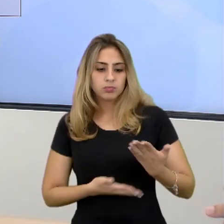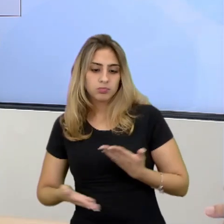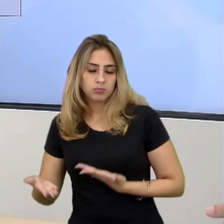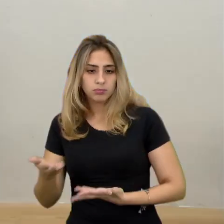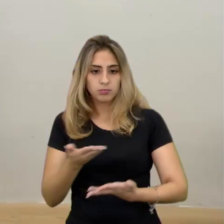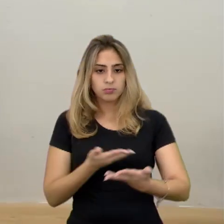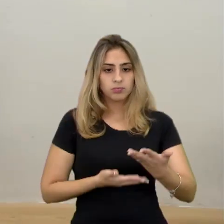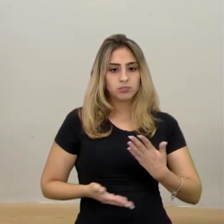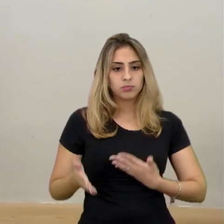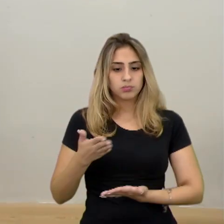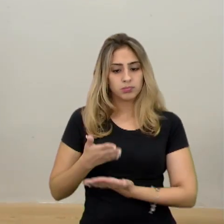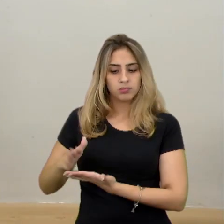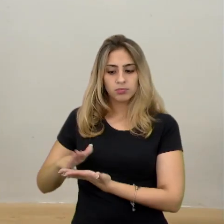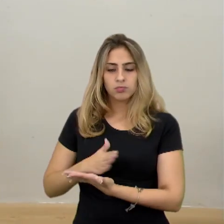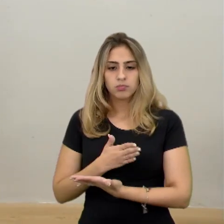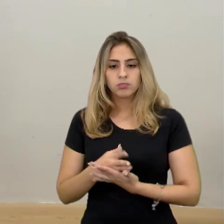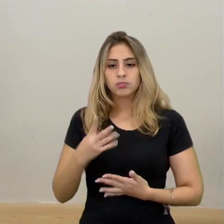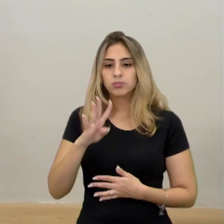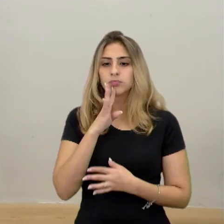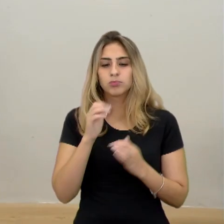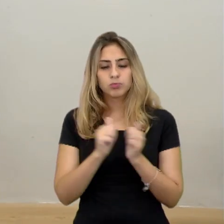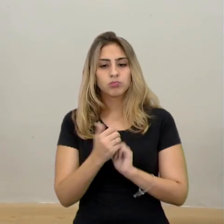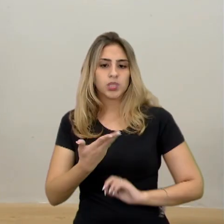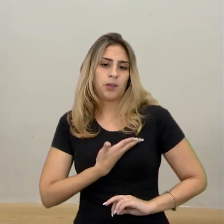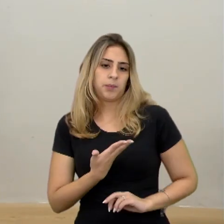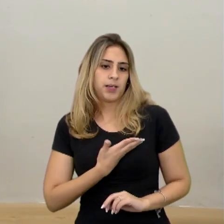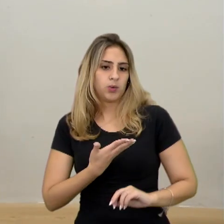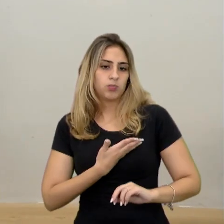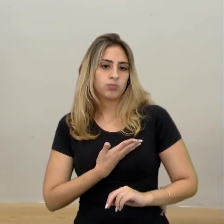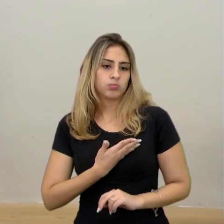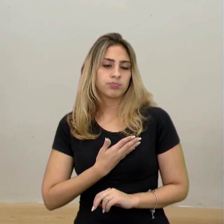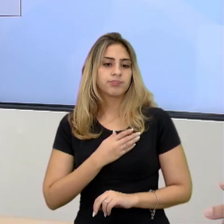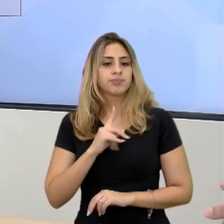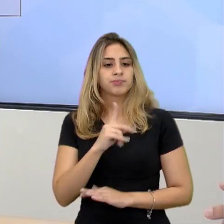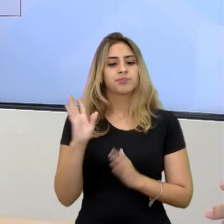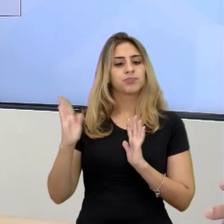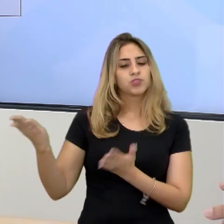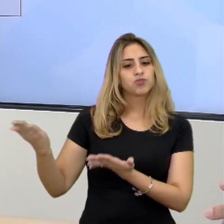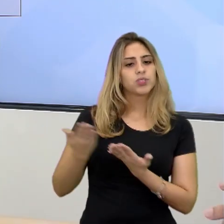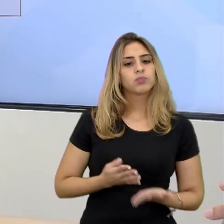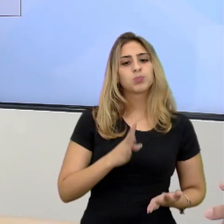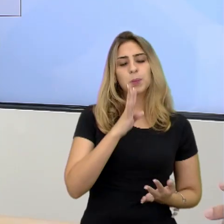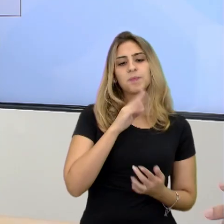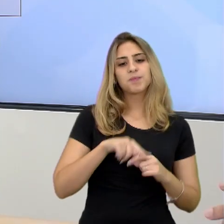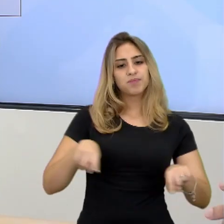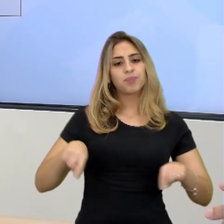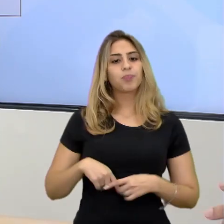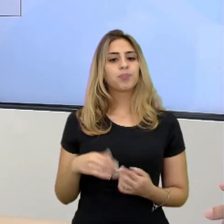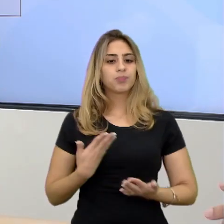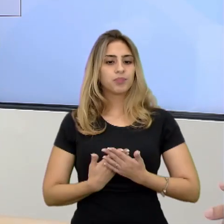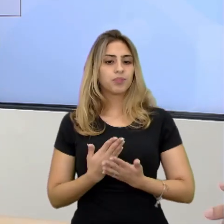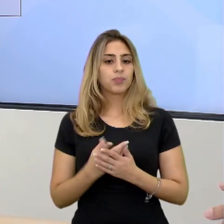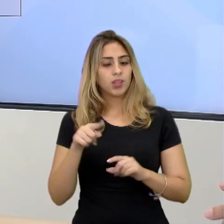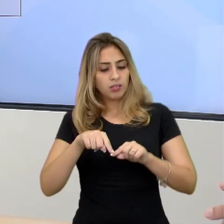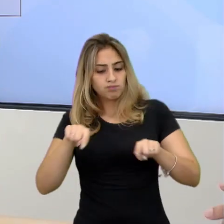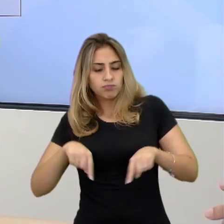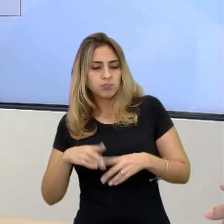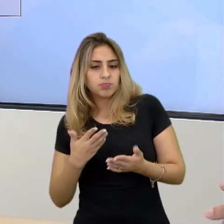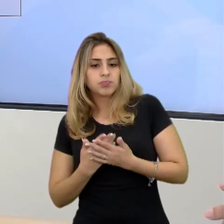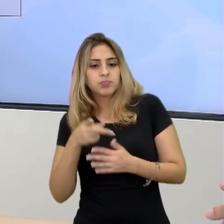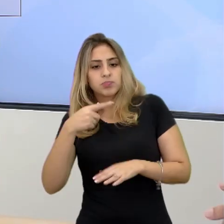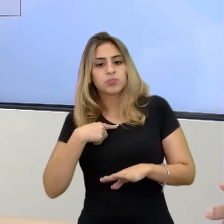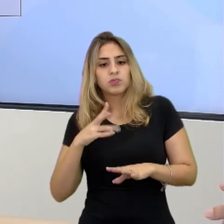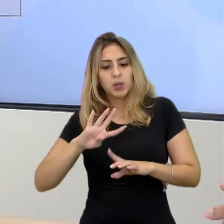ali dividir os seus conhecimentos com os colegas, né? Então o aluno ele já vem com o conhecimento para a sala de aula e ali na sala de aula ele